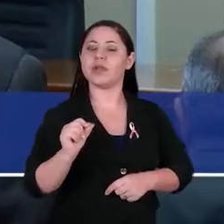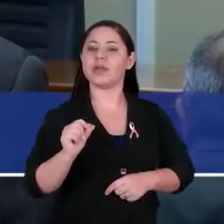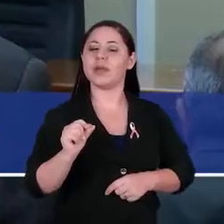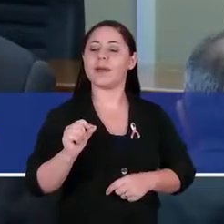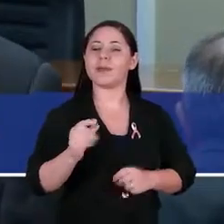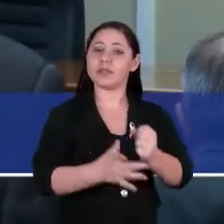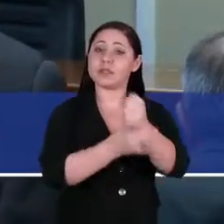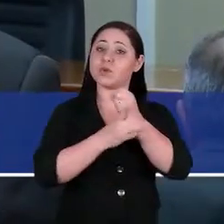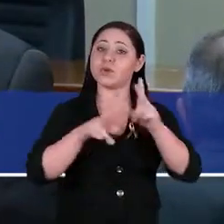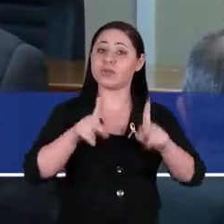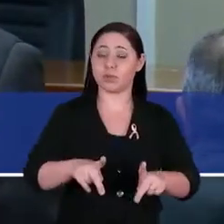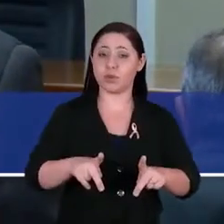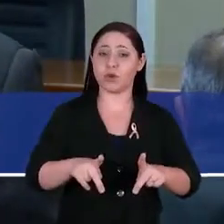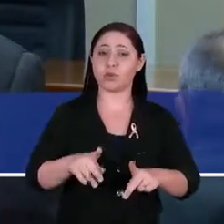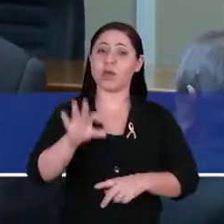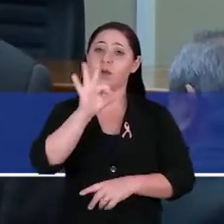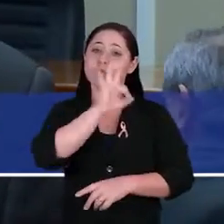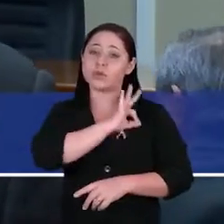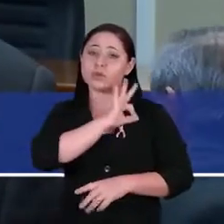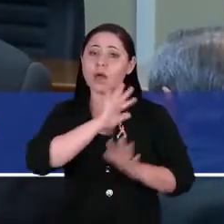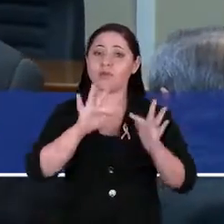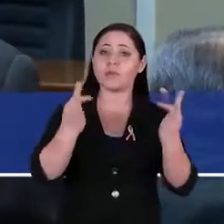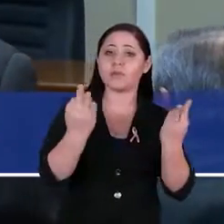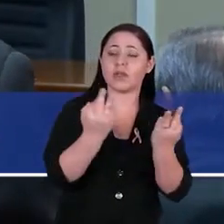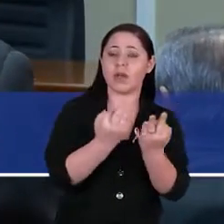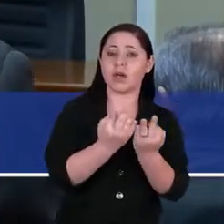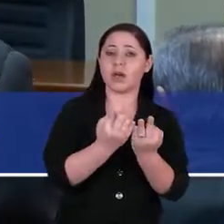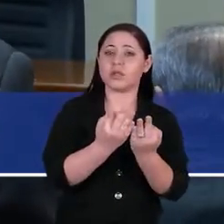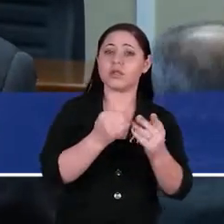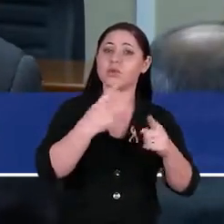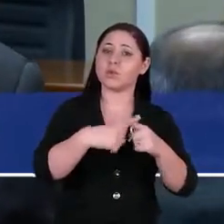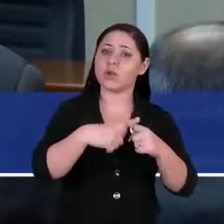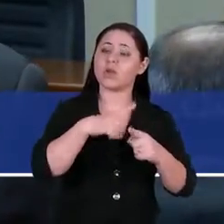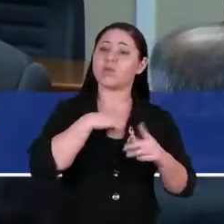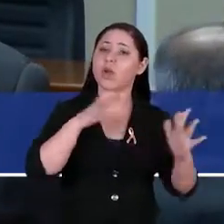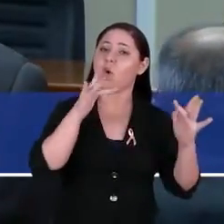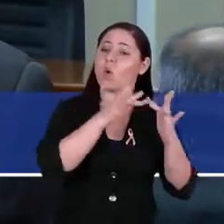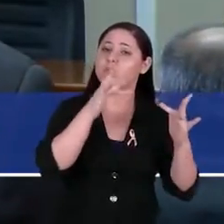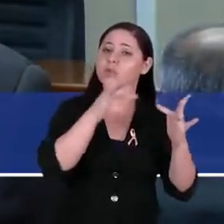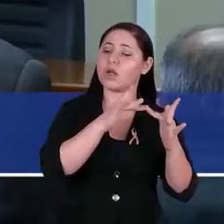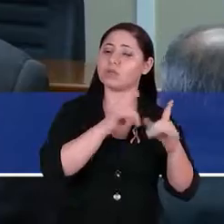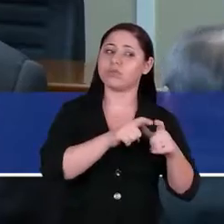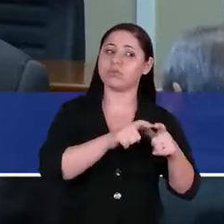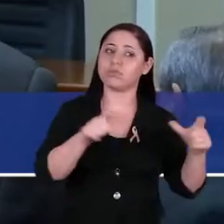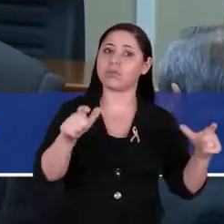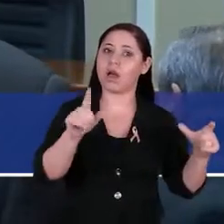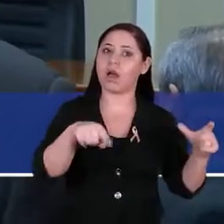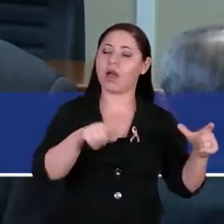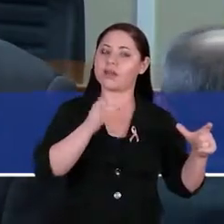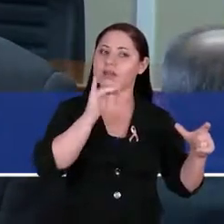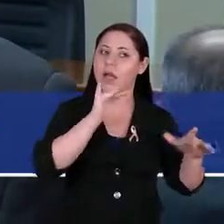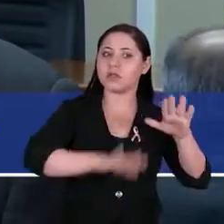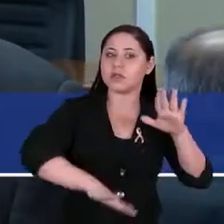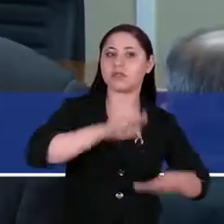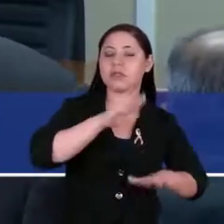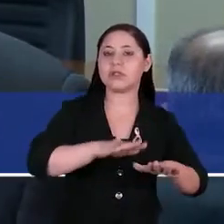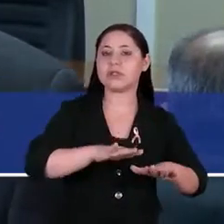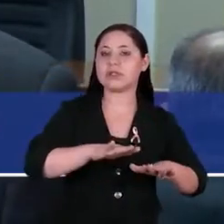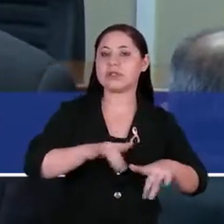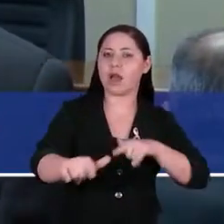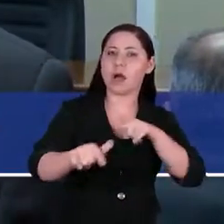ao pessoal da segurança pública policiais e seus familiares para que eles também têm um contato muito grande então às vezes no